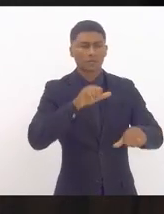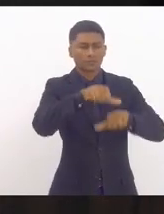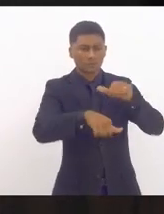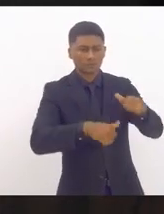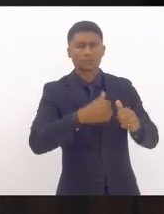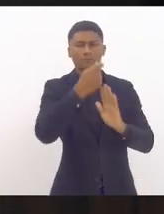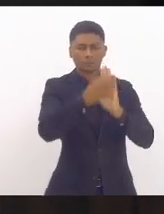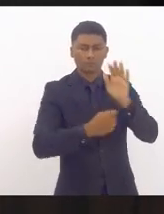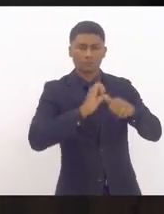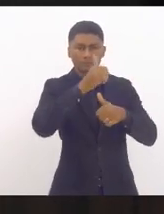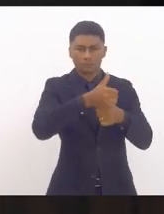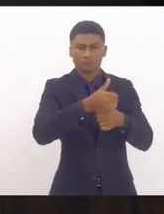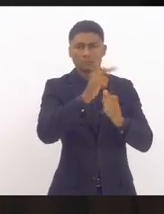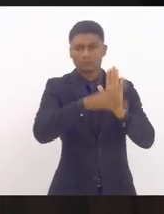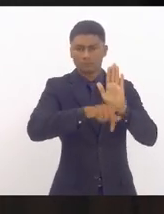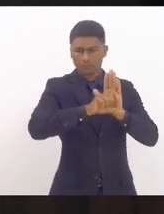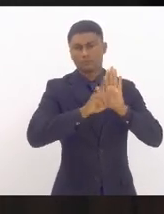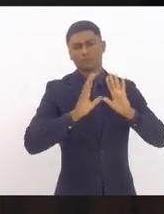substitutivo.